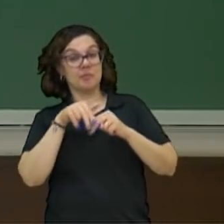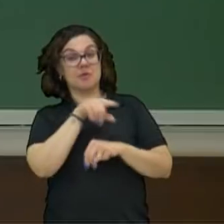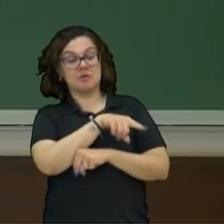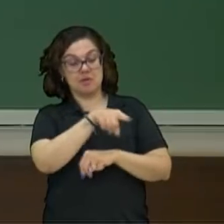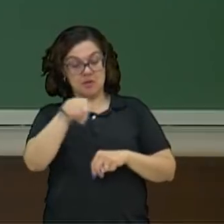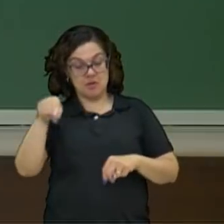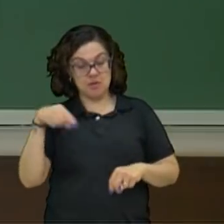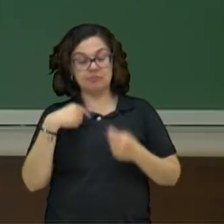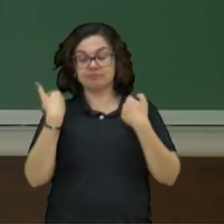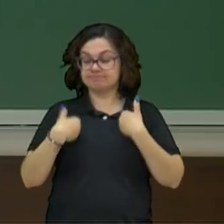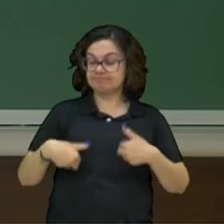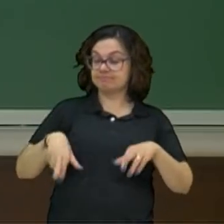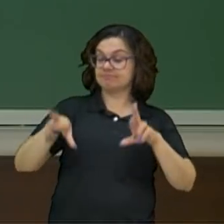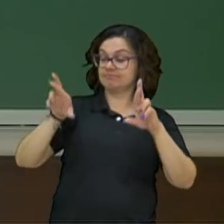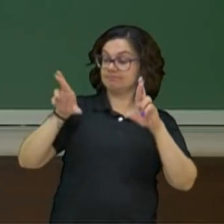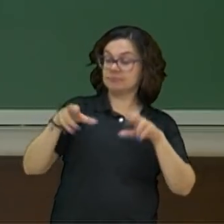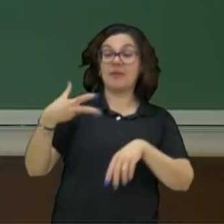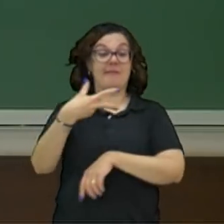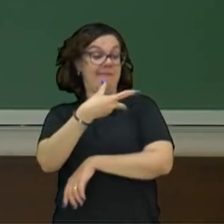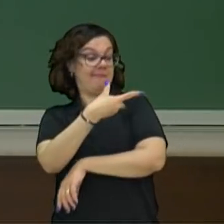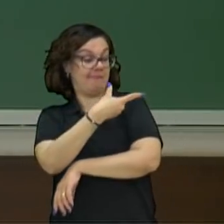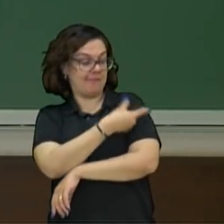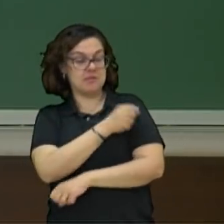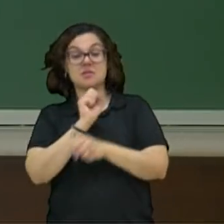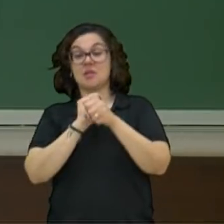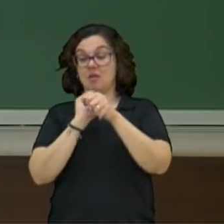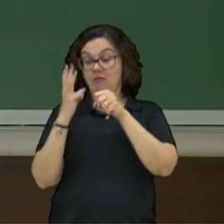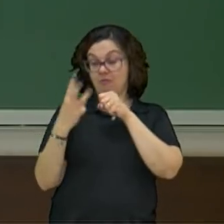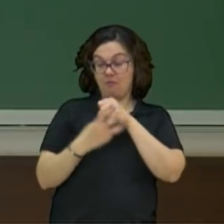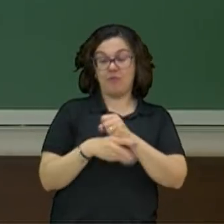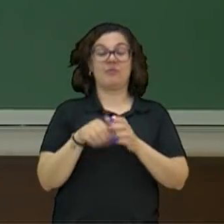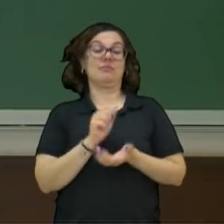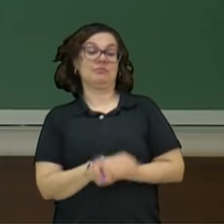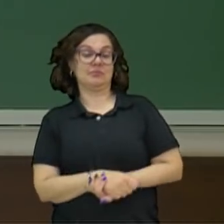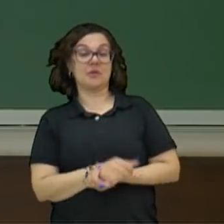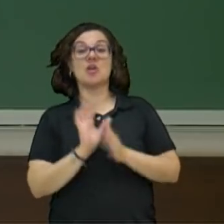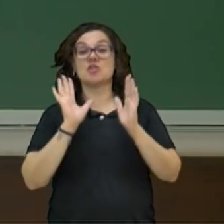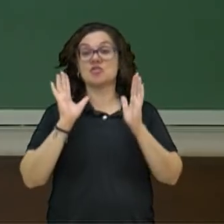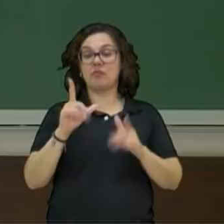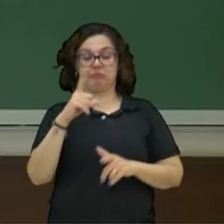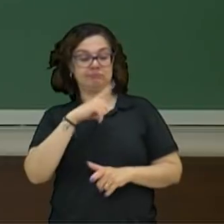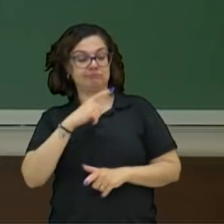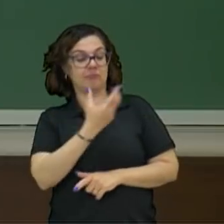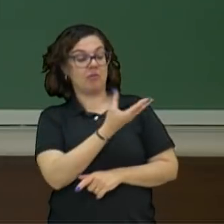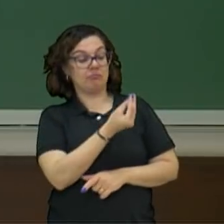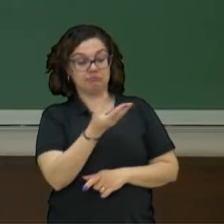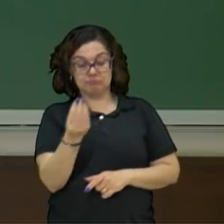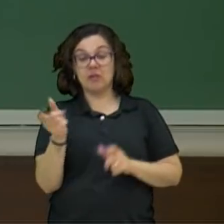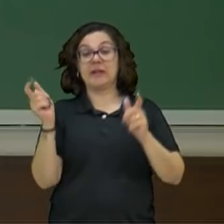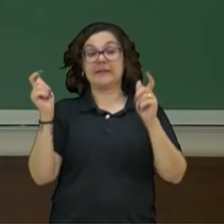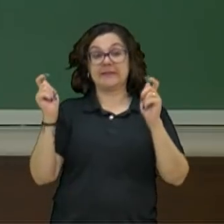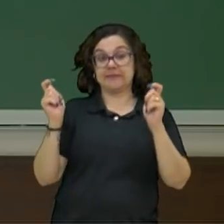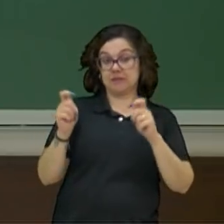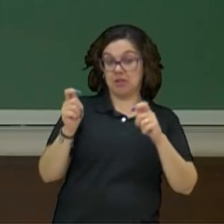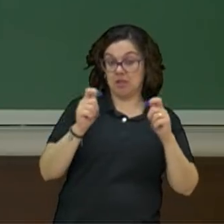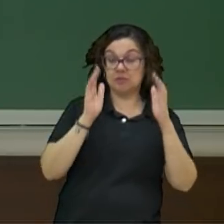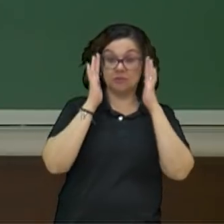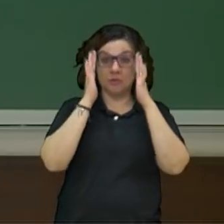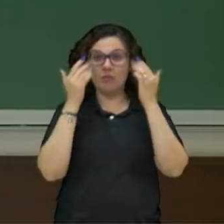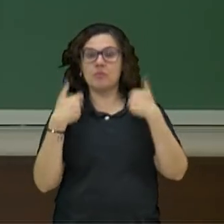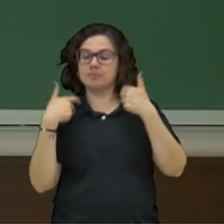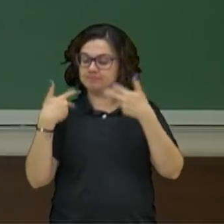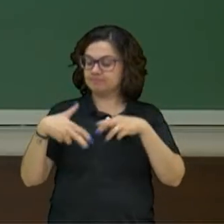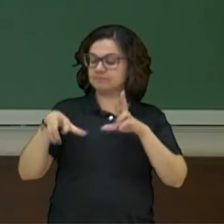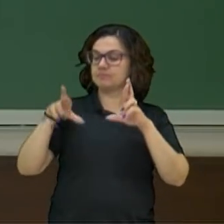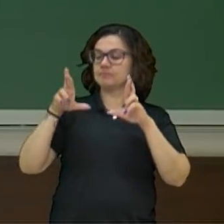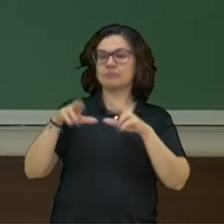estamos na expectativa de uma vacina para o coronavírus. Tem várias já se mostrando promissoras, né? Vamos continuar na